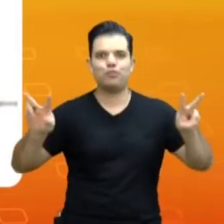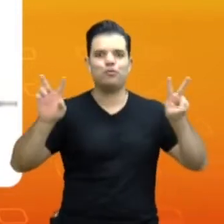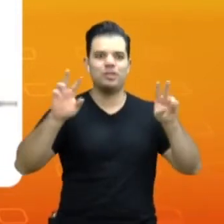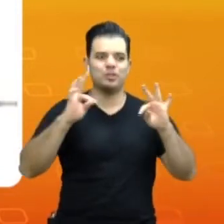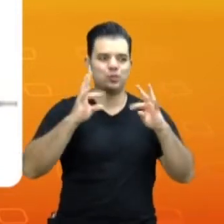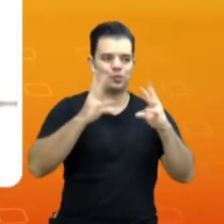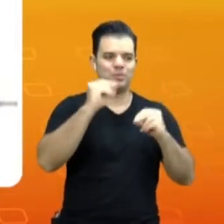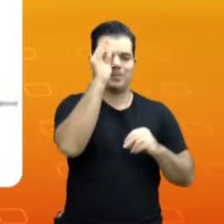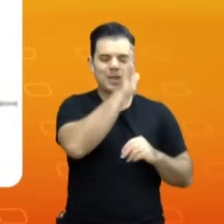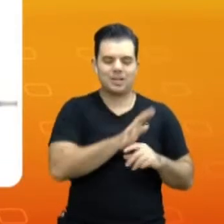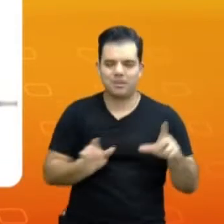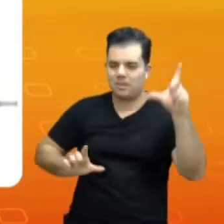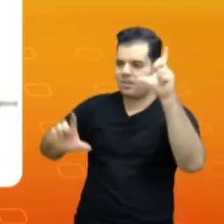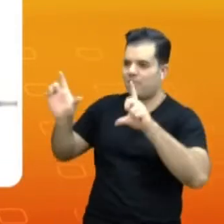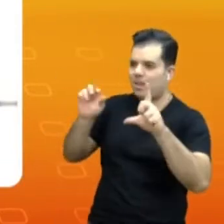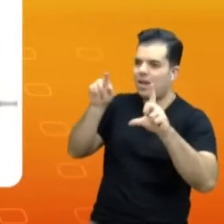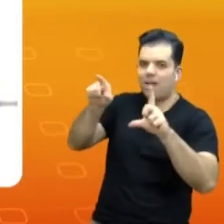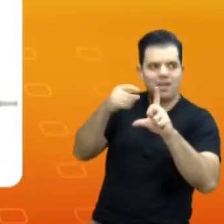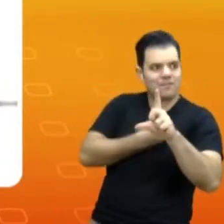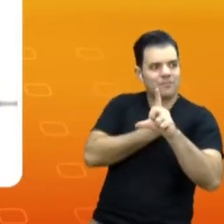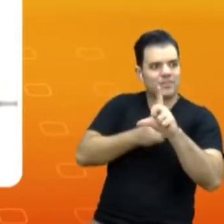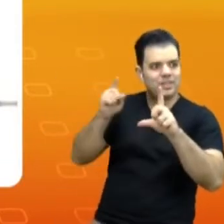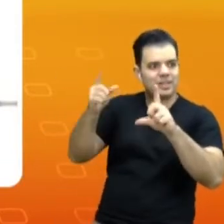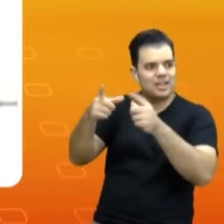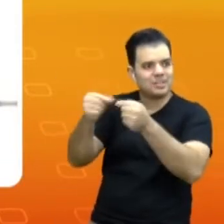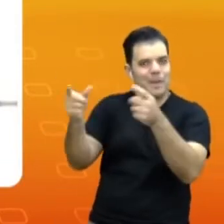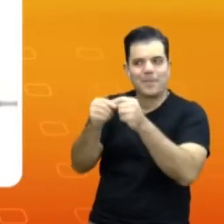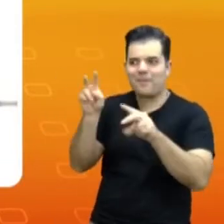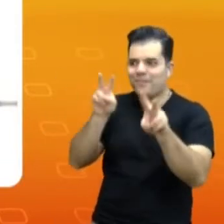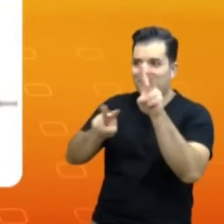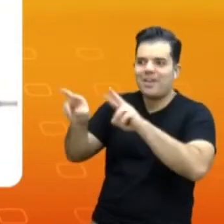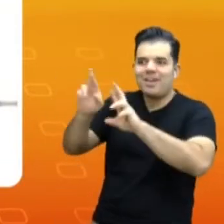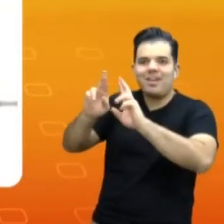o brasileiro, né, trazendo ali